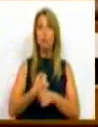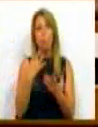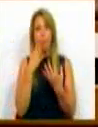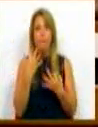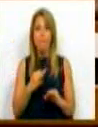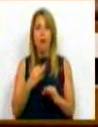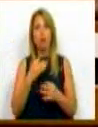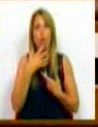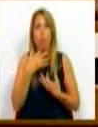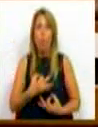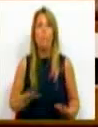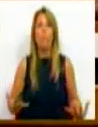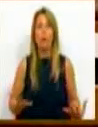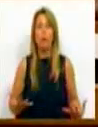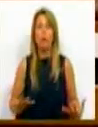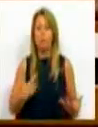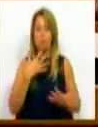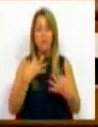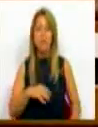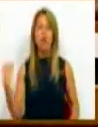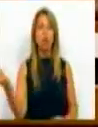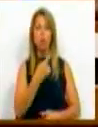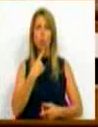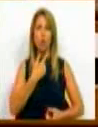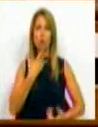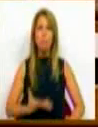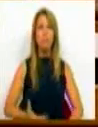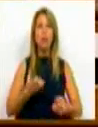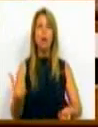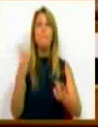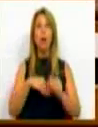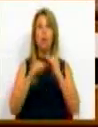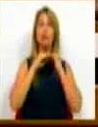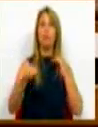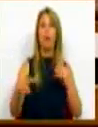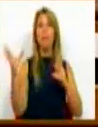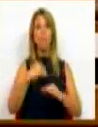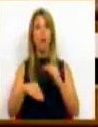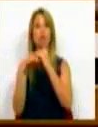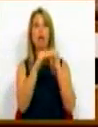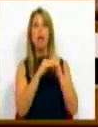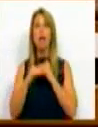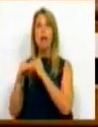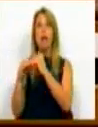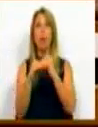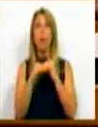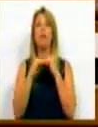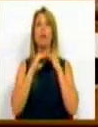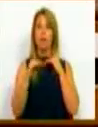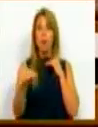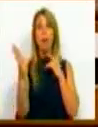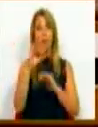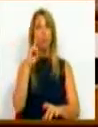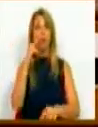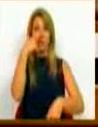que todos desejam mais estabilidade, mais igualdade e mais proteção para as pessoas e para as